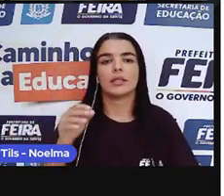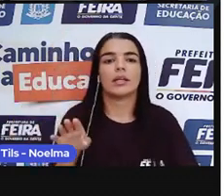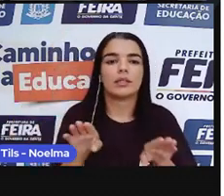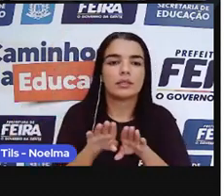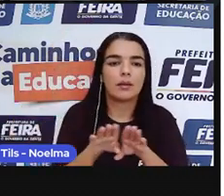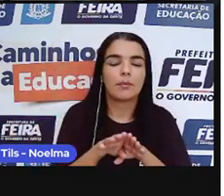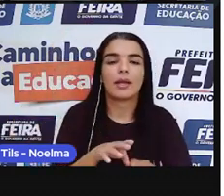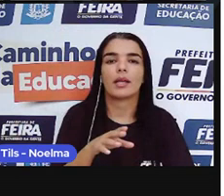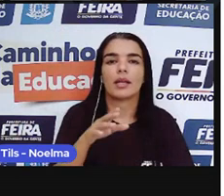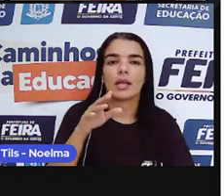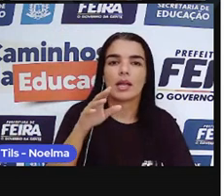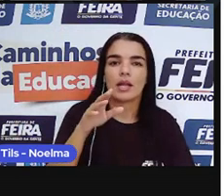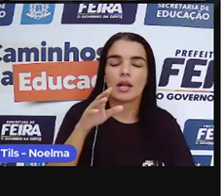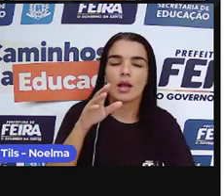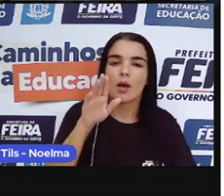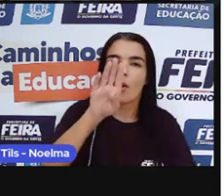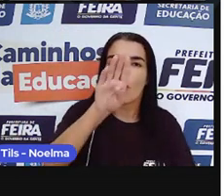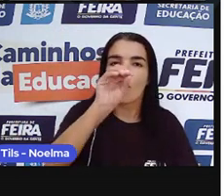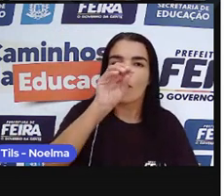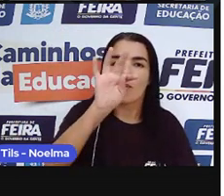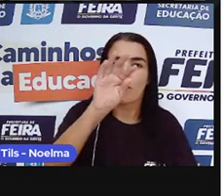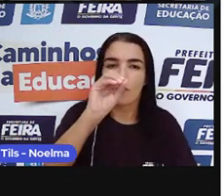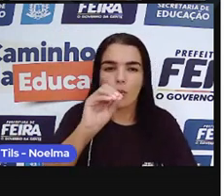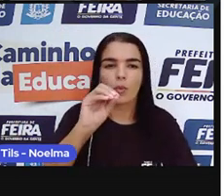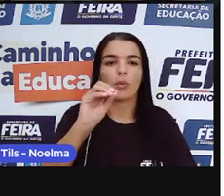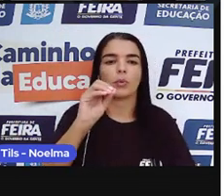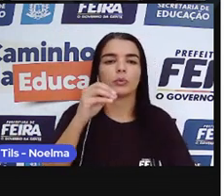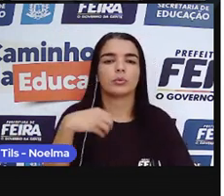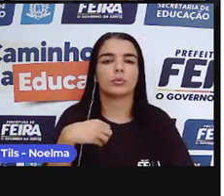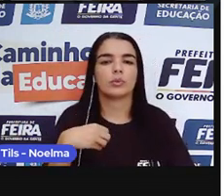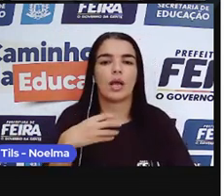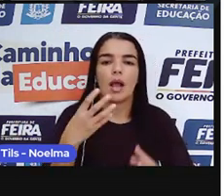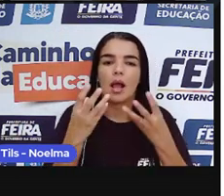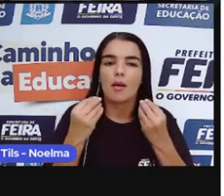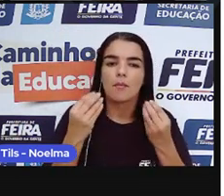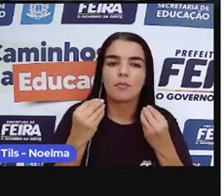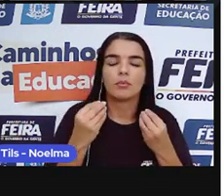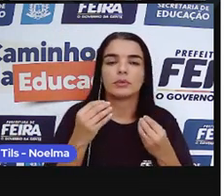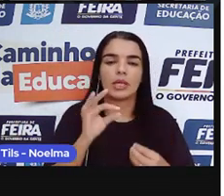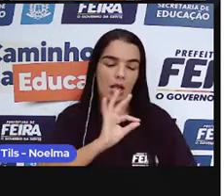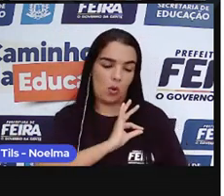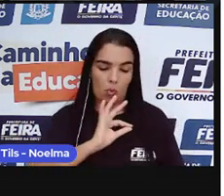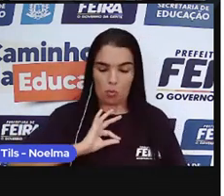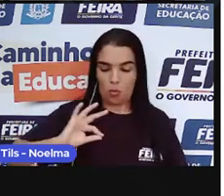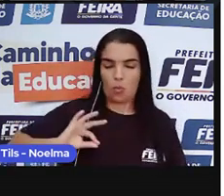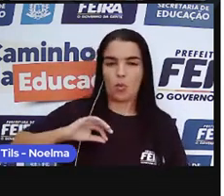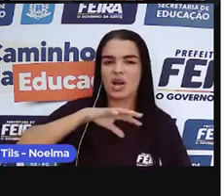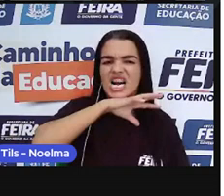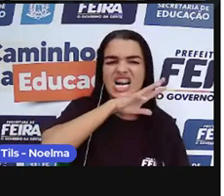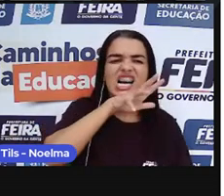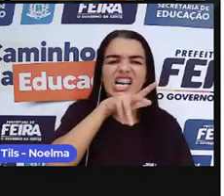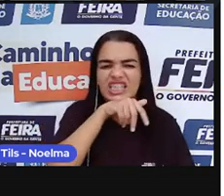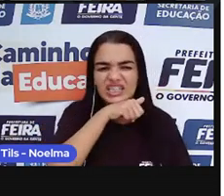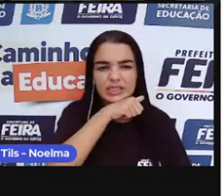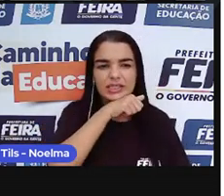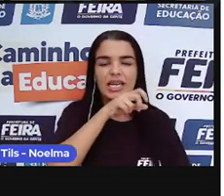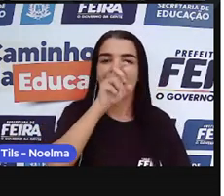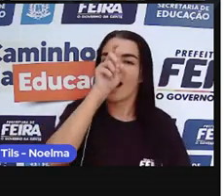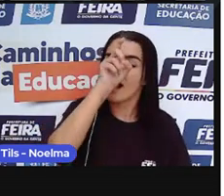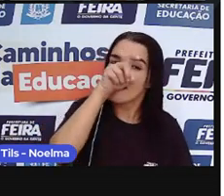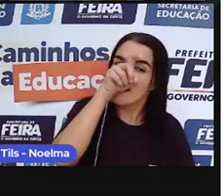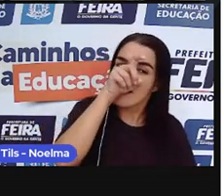ariranha, entre outros, como a gente falou na outra aula também, né? A onça pintada, a arara azul.